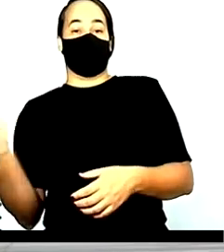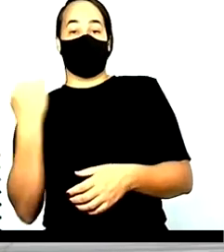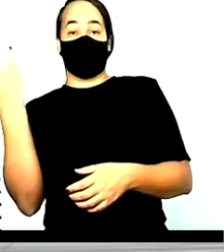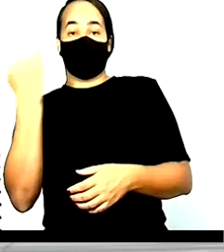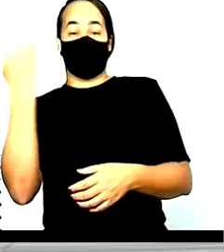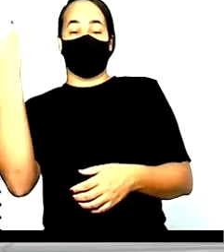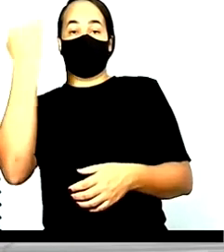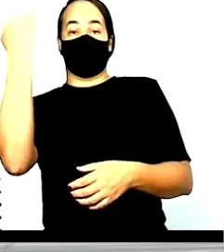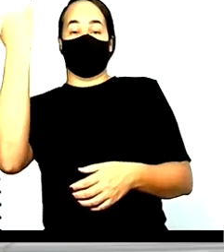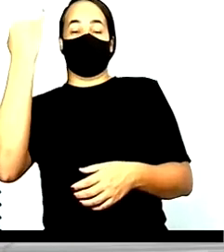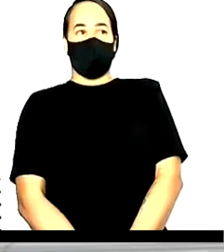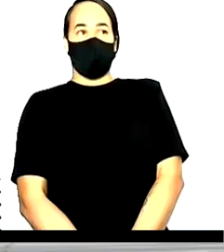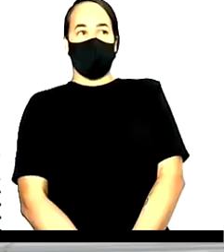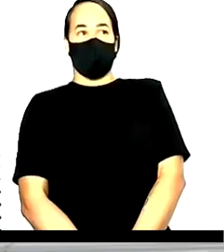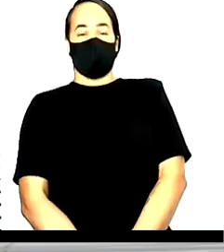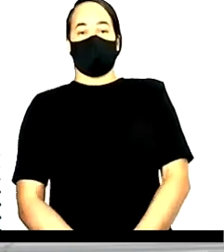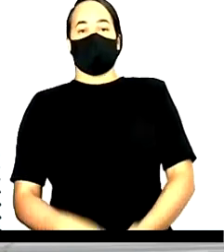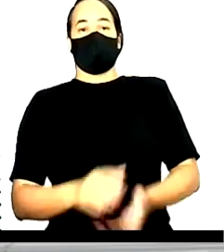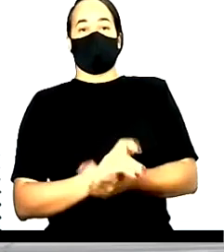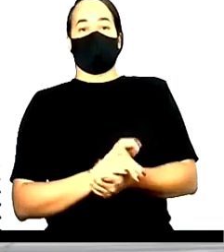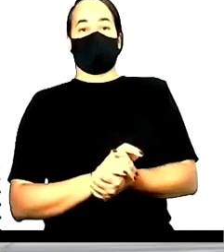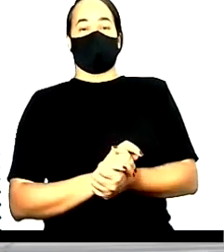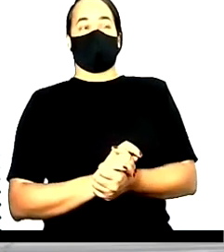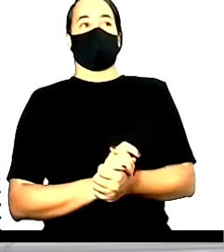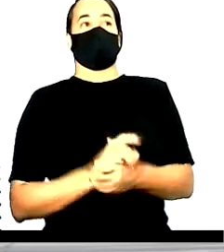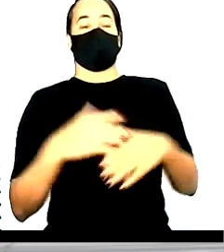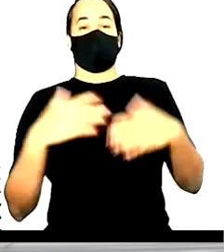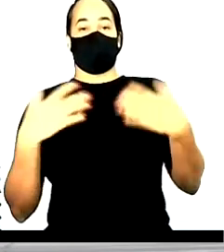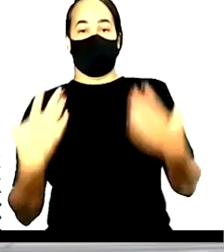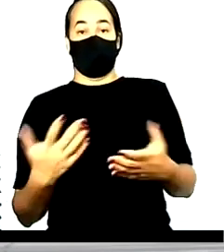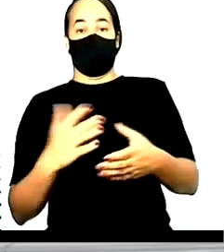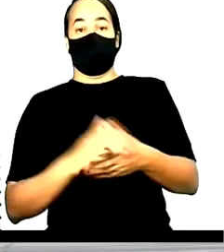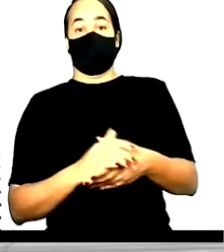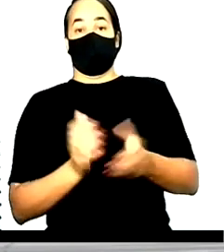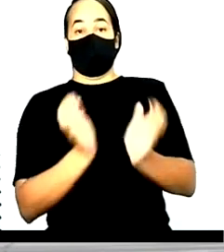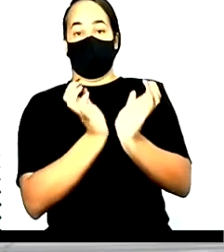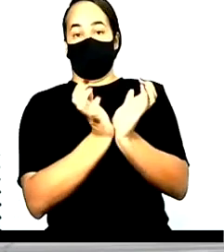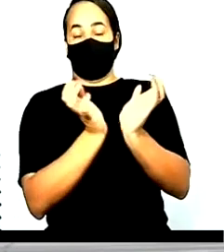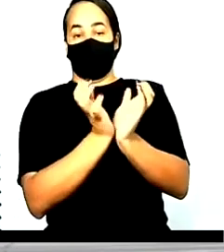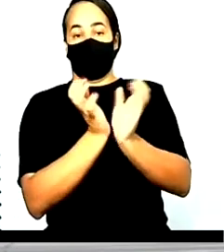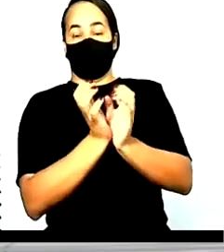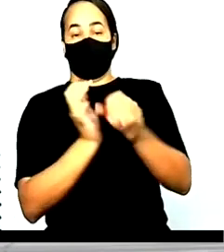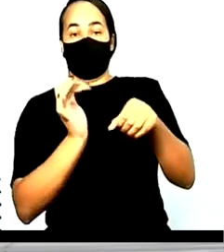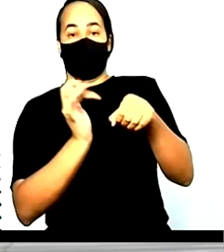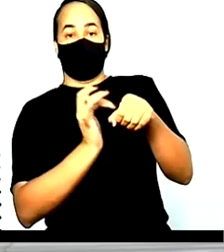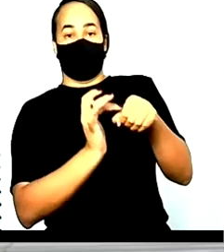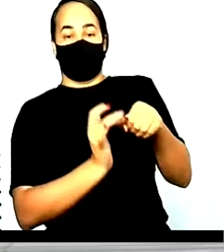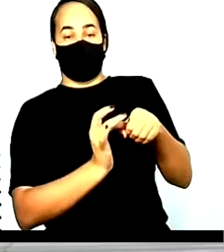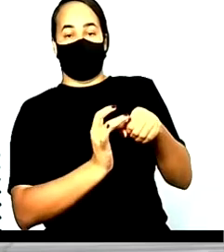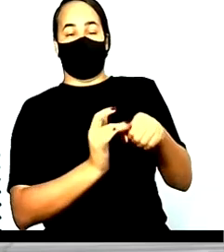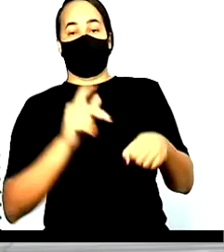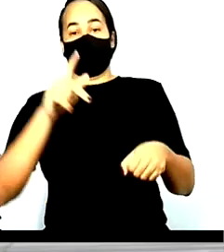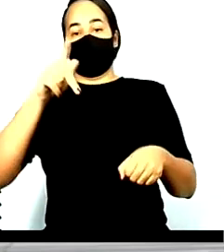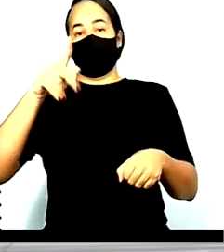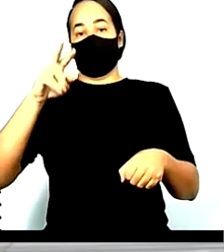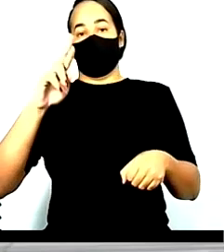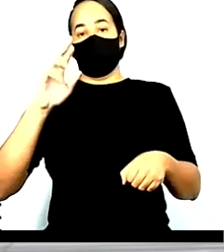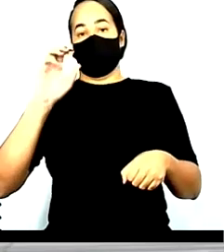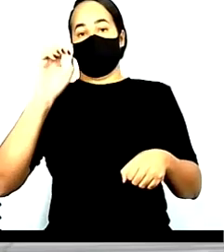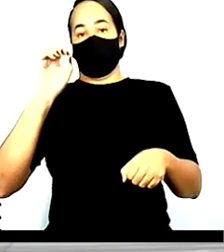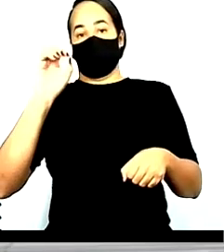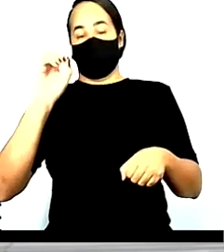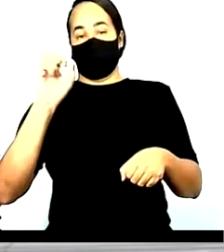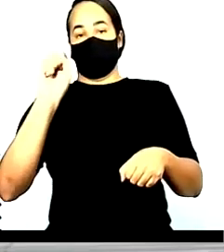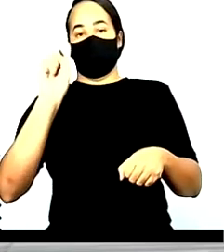vesícula. E o próximo órgão é a próstata. A próstata também é uma glândula. É